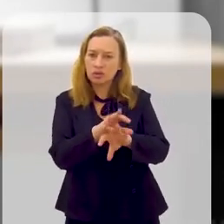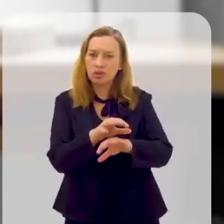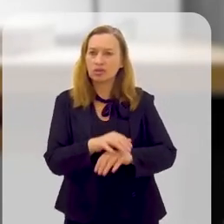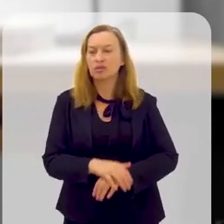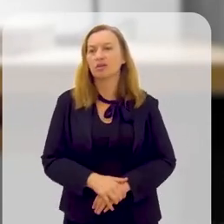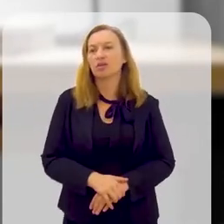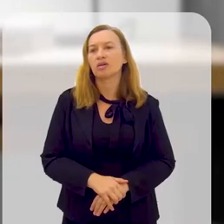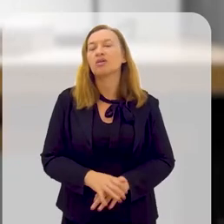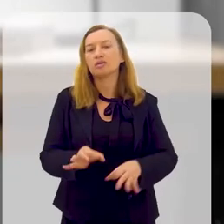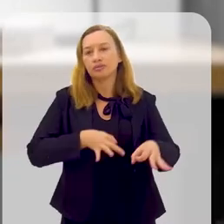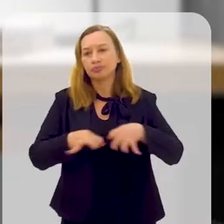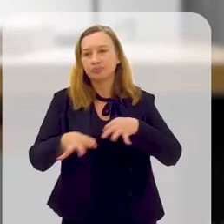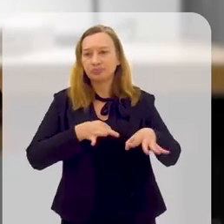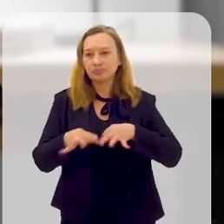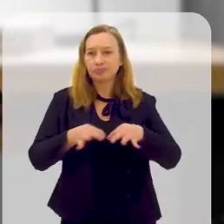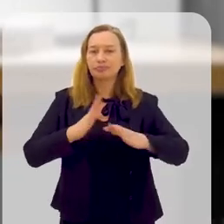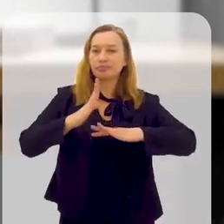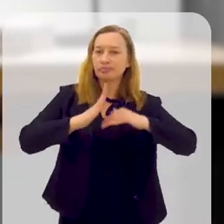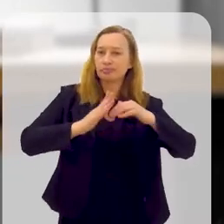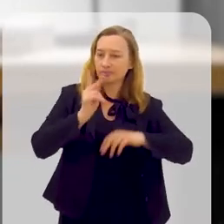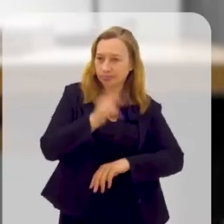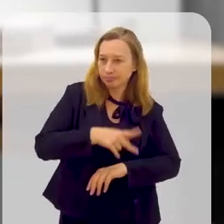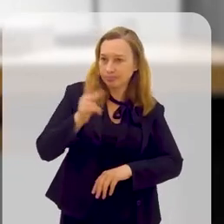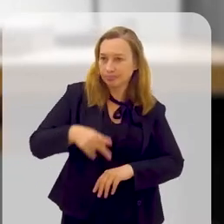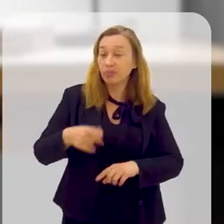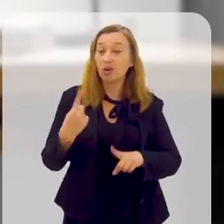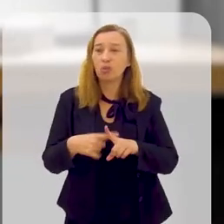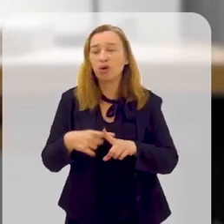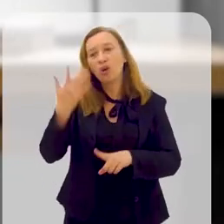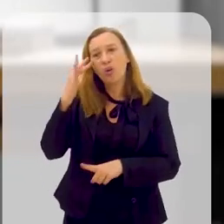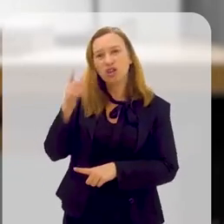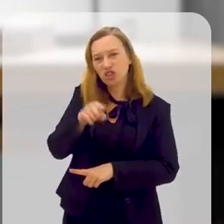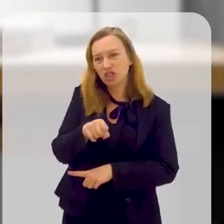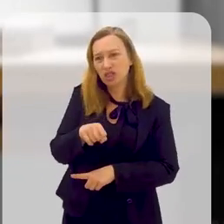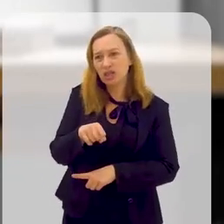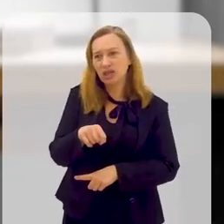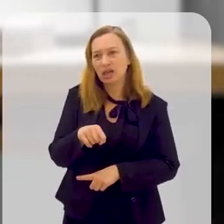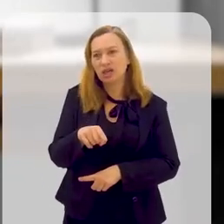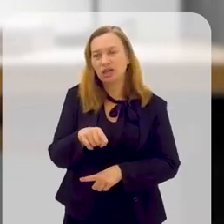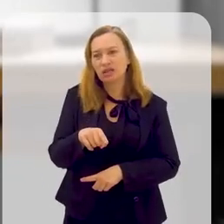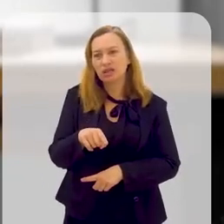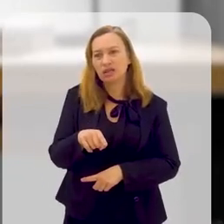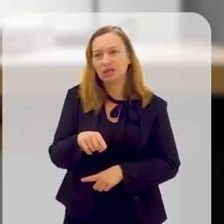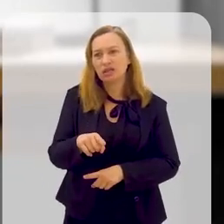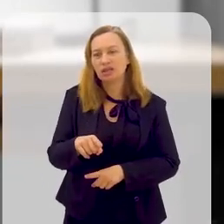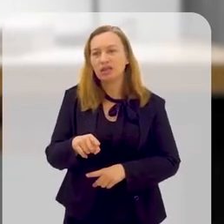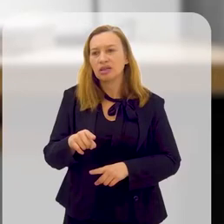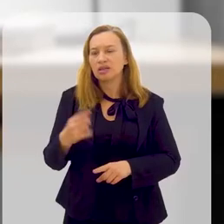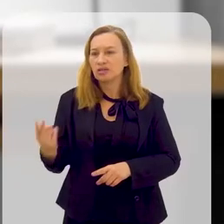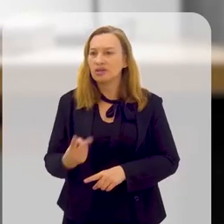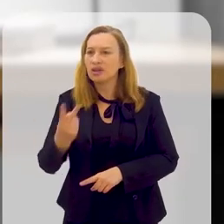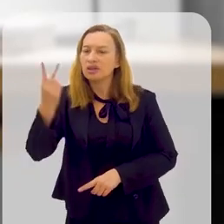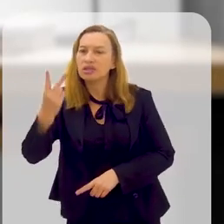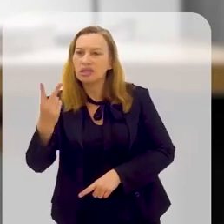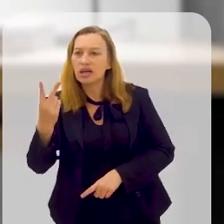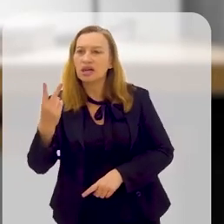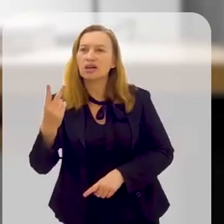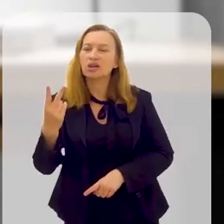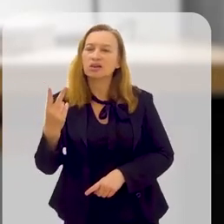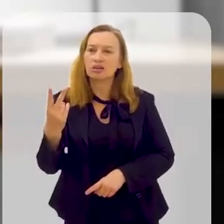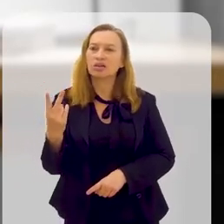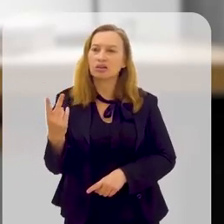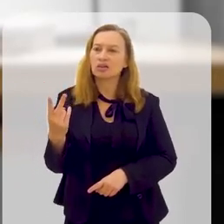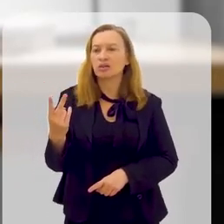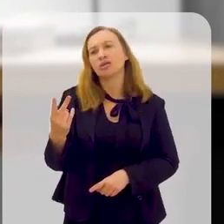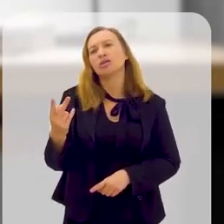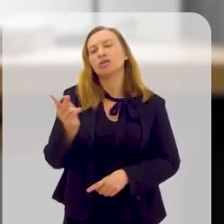em educação e a preparação desses professores porque eu acho que aí é além de enriquecer